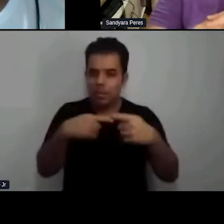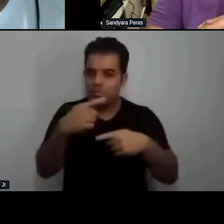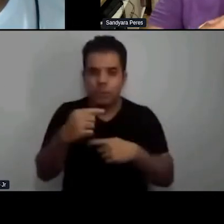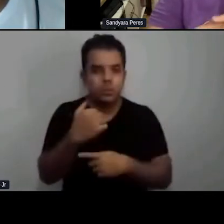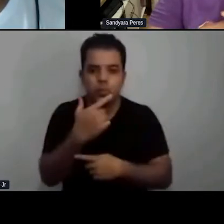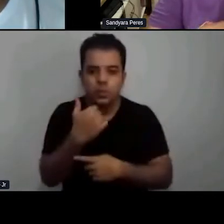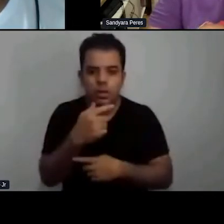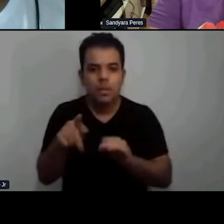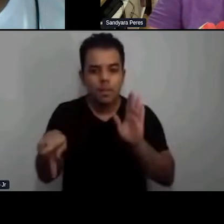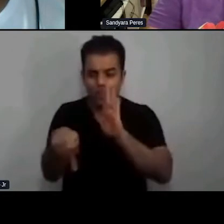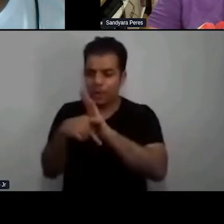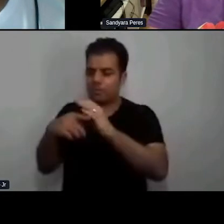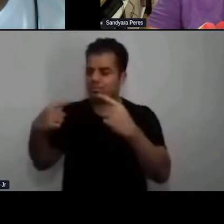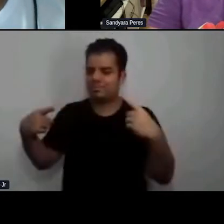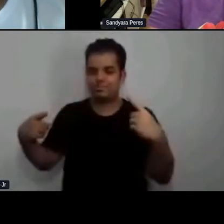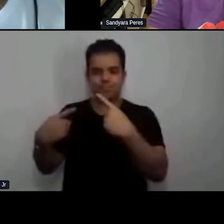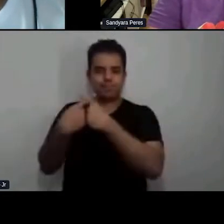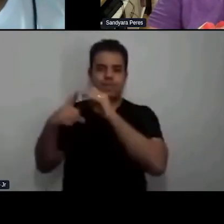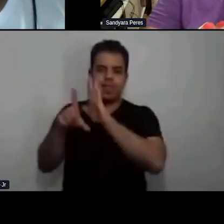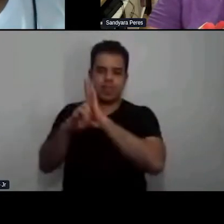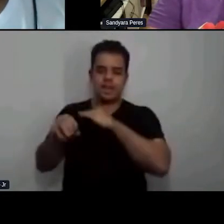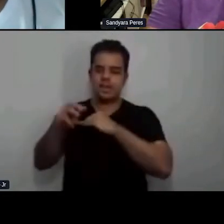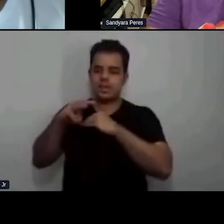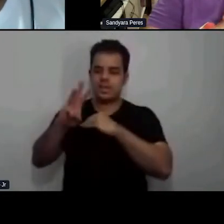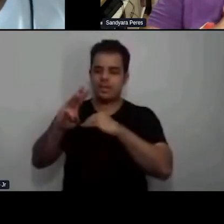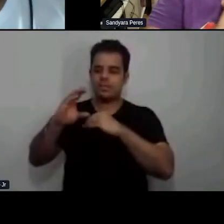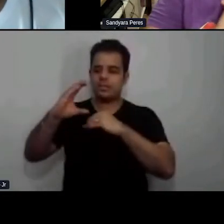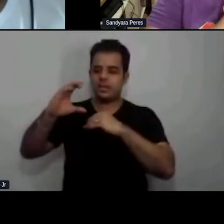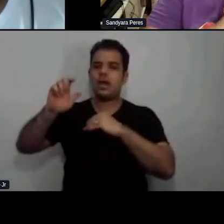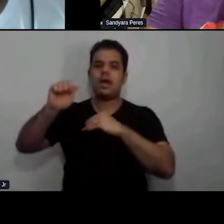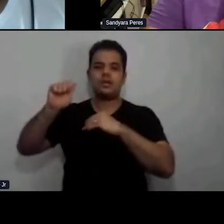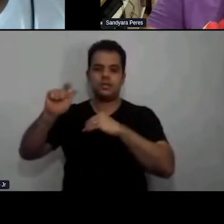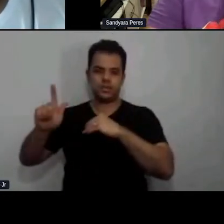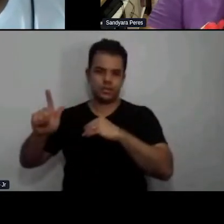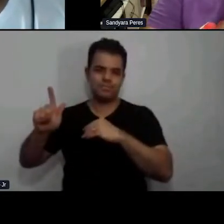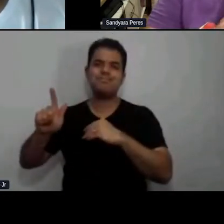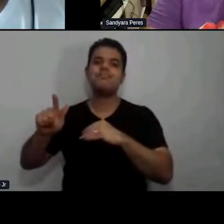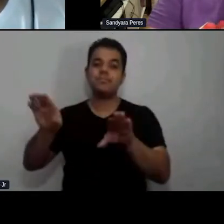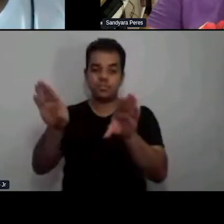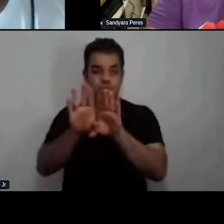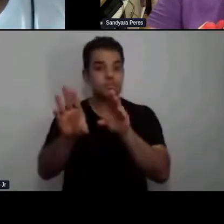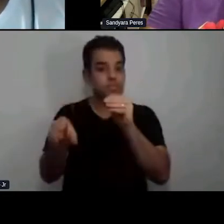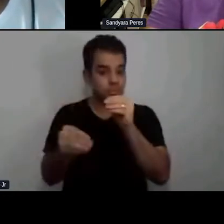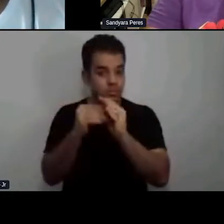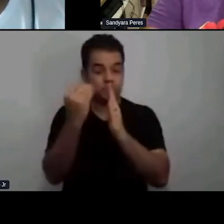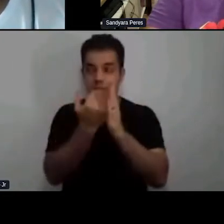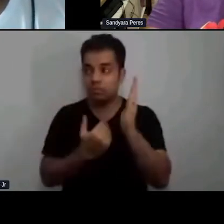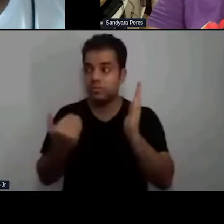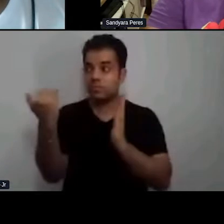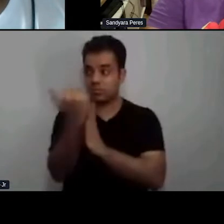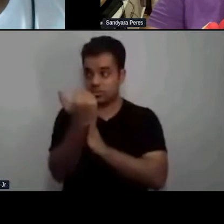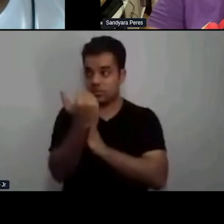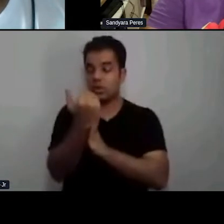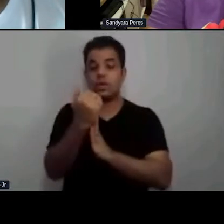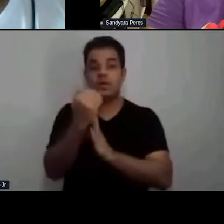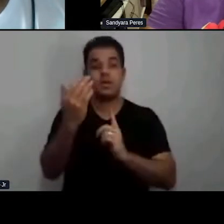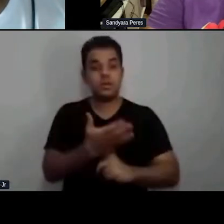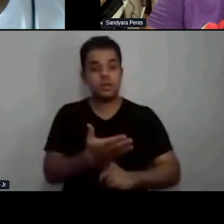da WCAG. E vale fazer um adendo aqui, que assim como a tecnologia...